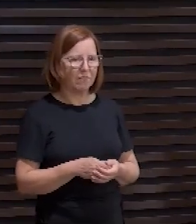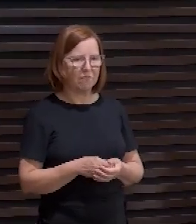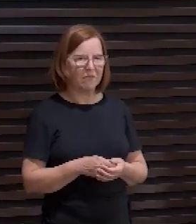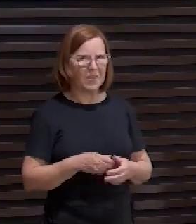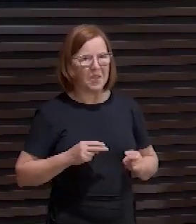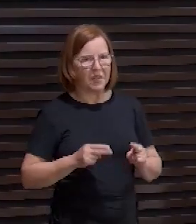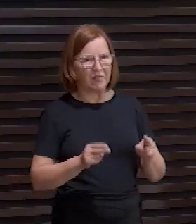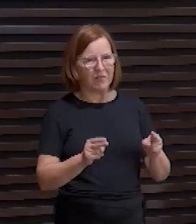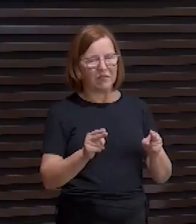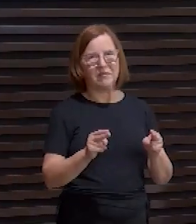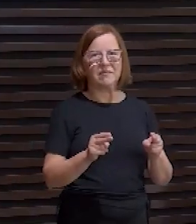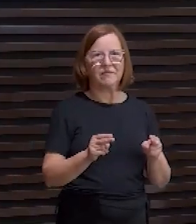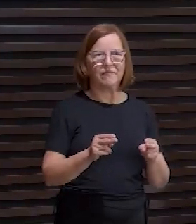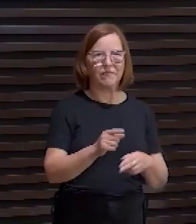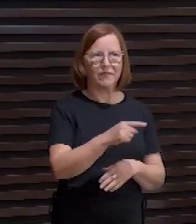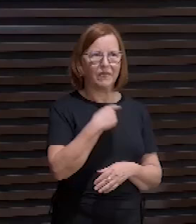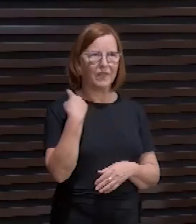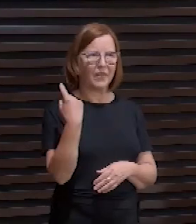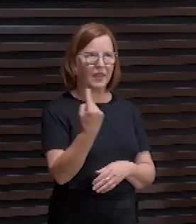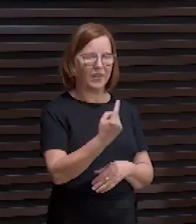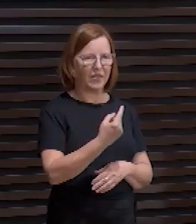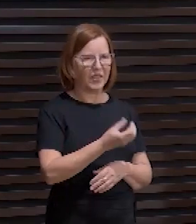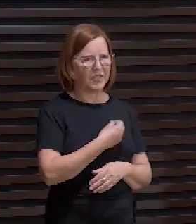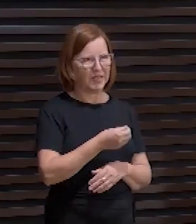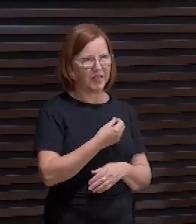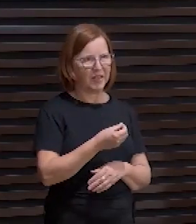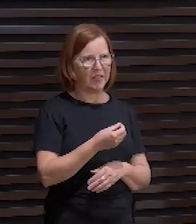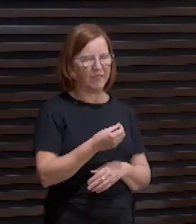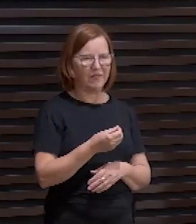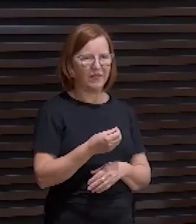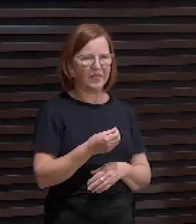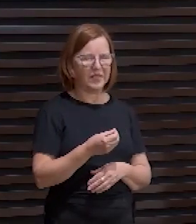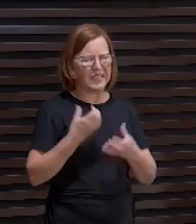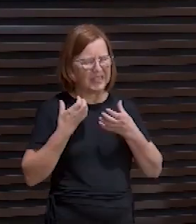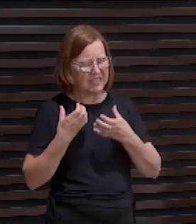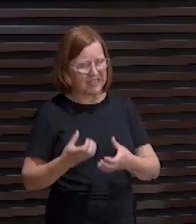E foi desgastando o nosso relacionamento nesses primeiros 30 dias.